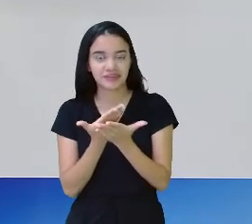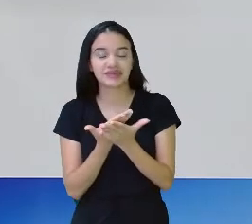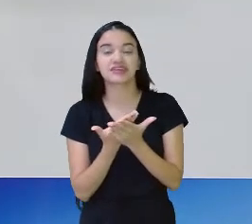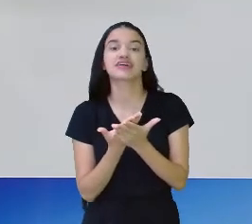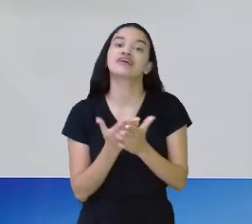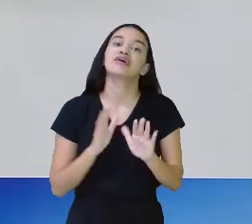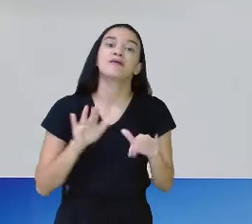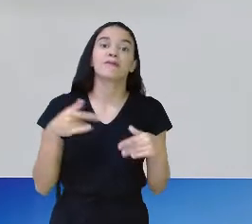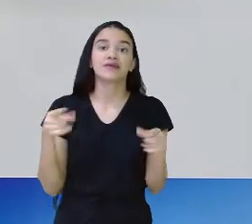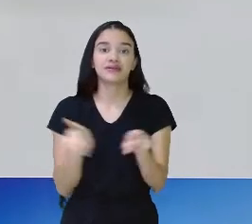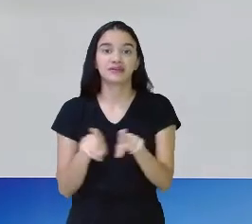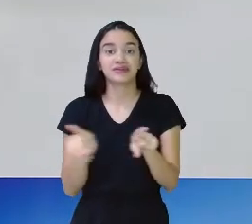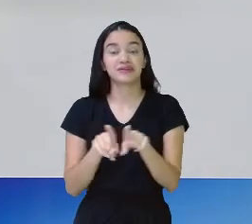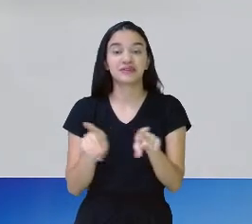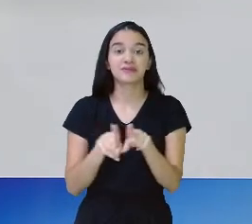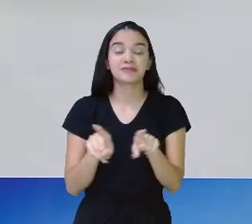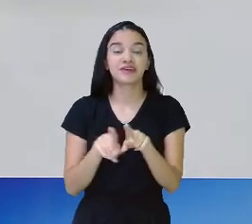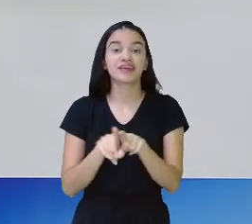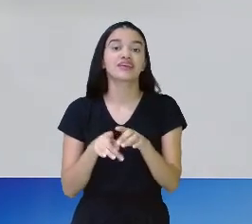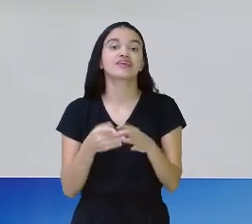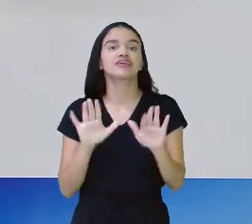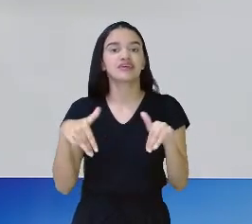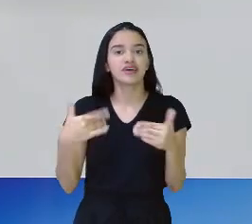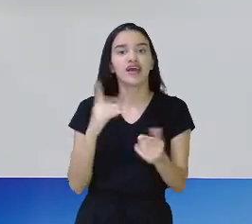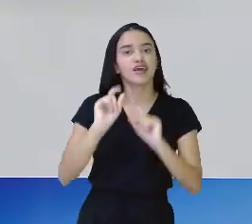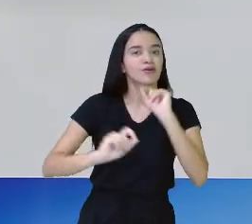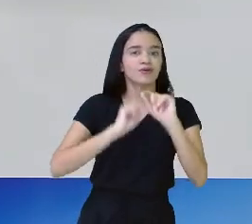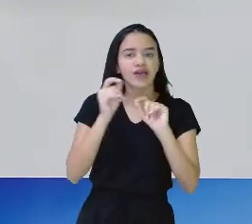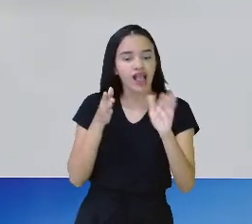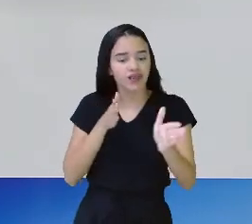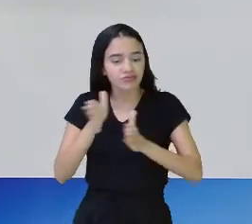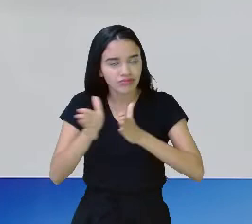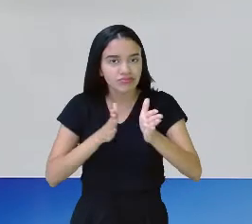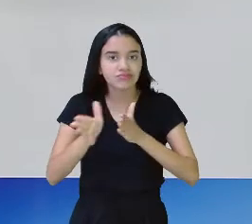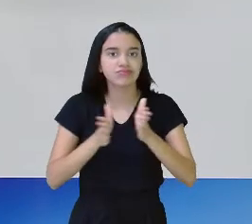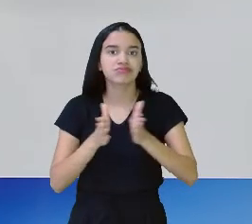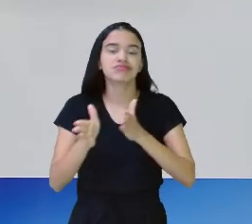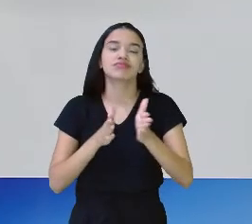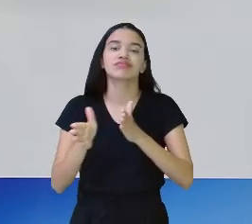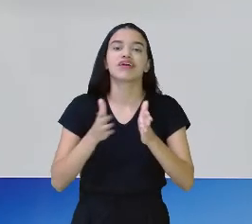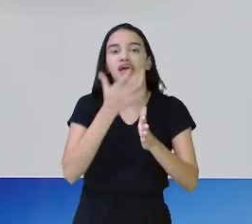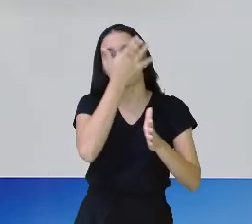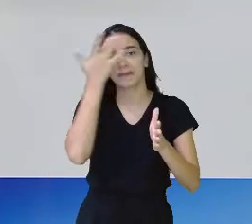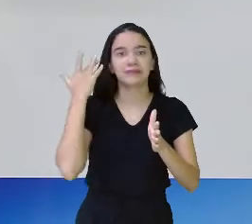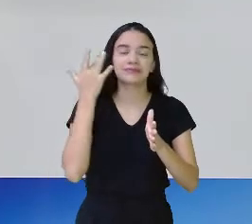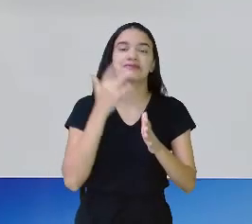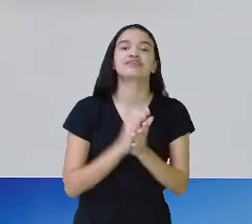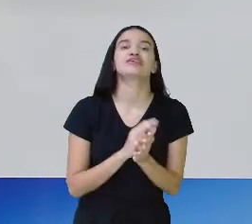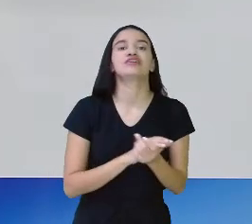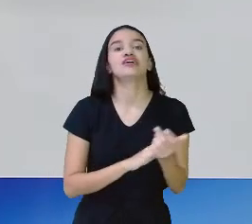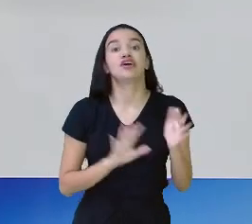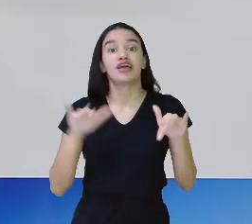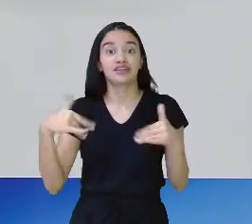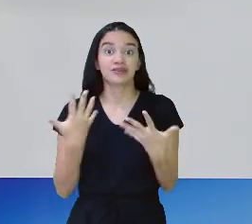brasileira de sinais e deixando aí ela mais acessível a muitas outras pessoas.